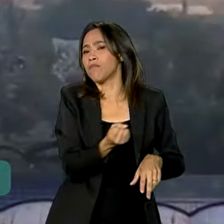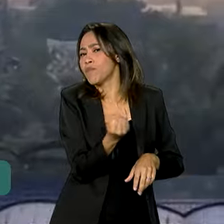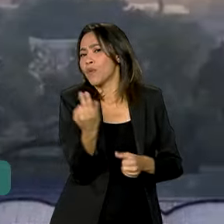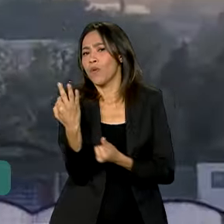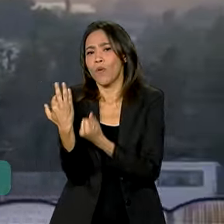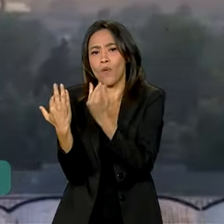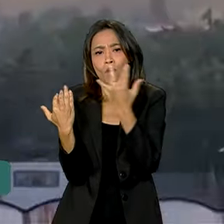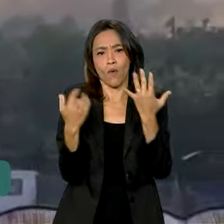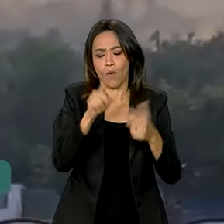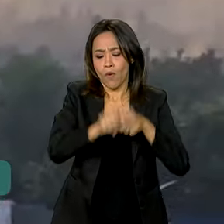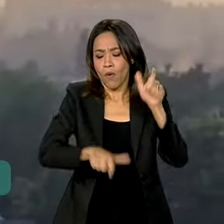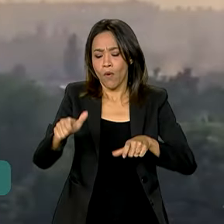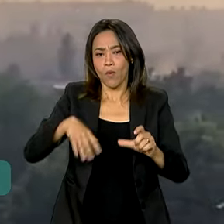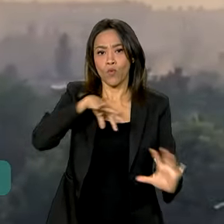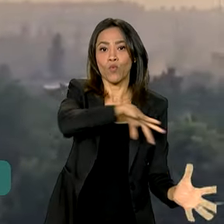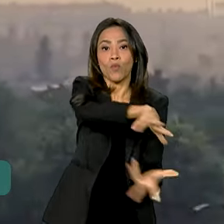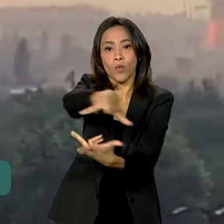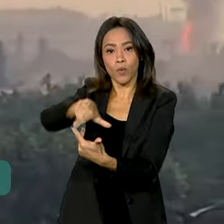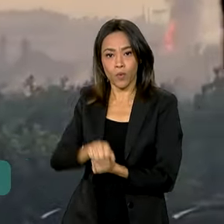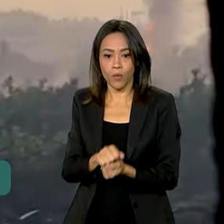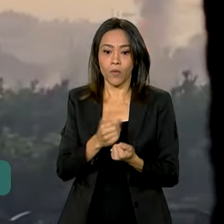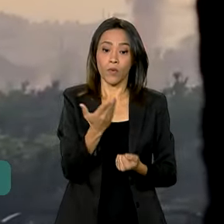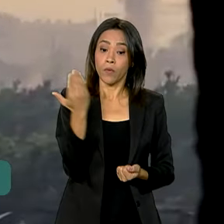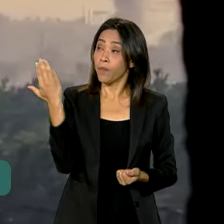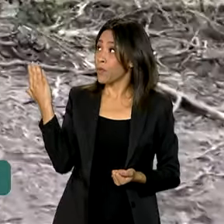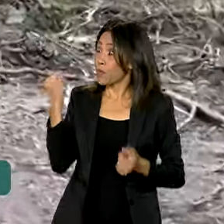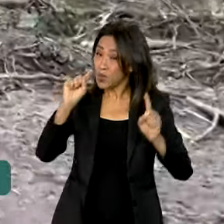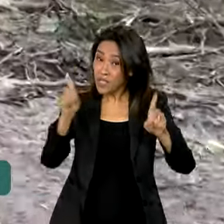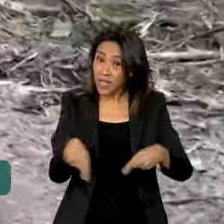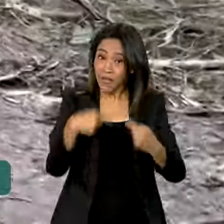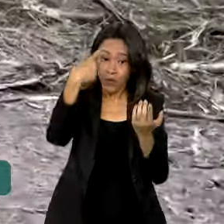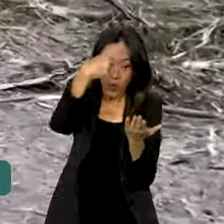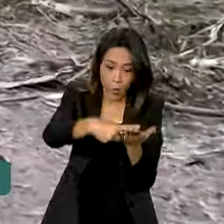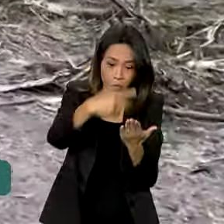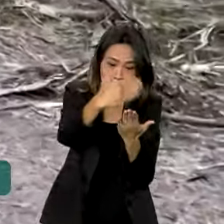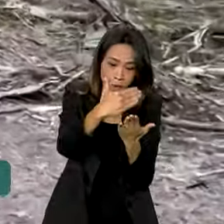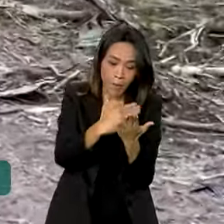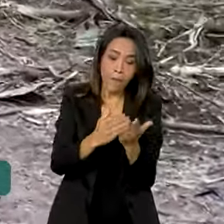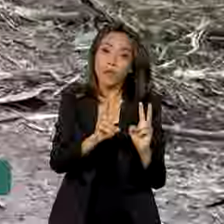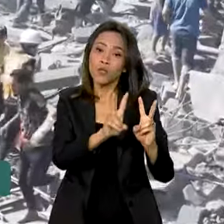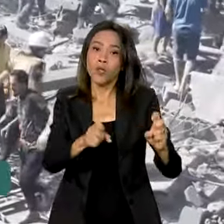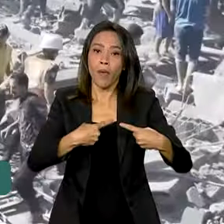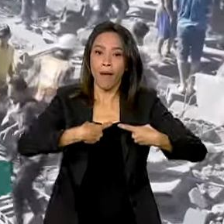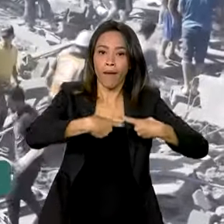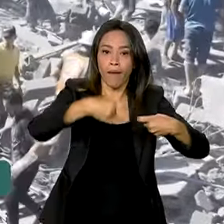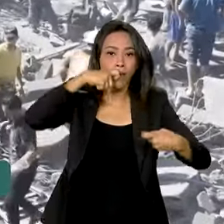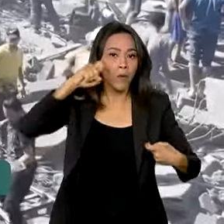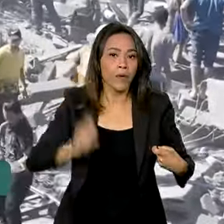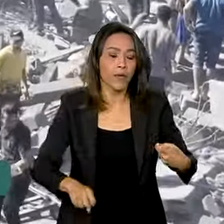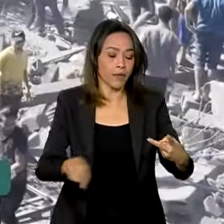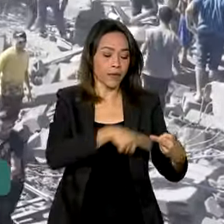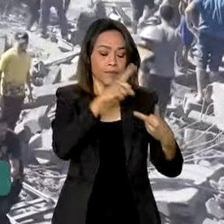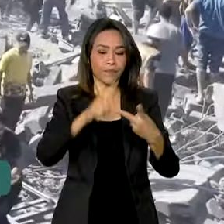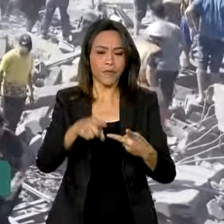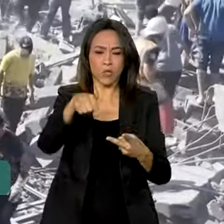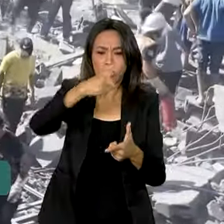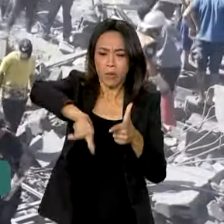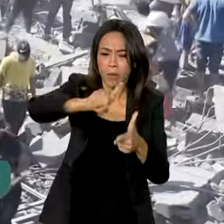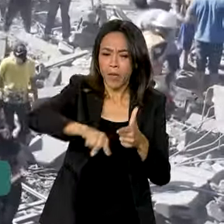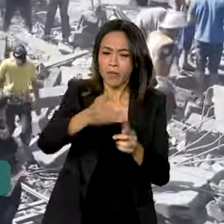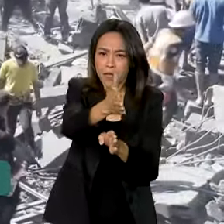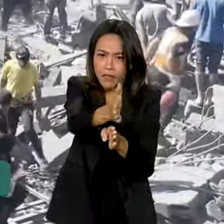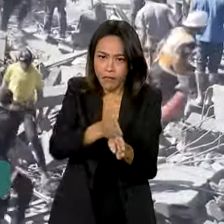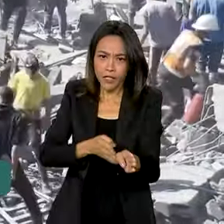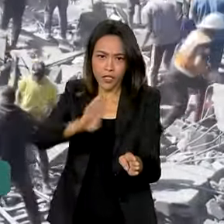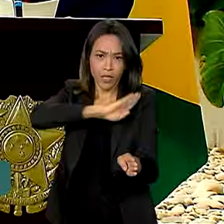Os principais desafios da agenda internacional, como a guerra na Ucrânia e a crise em Gaza, também